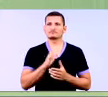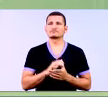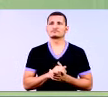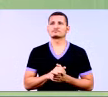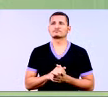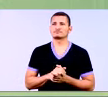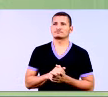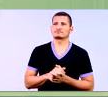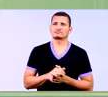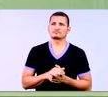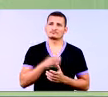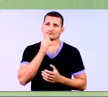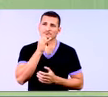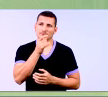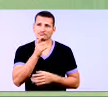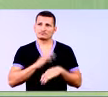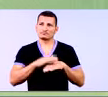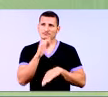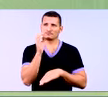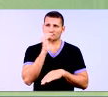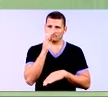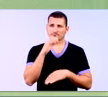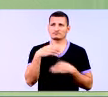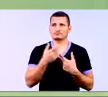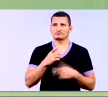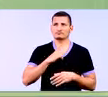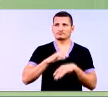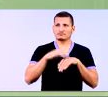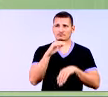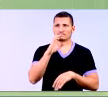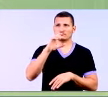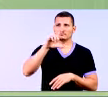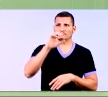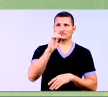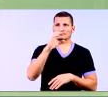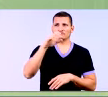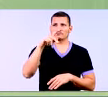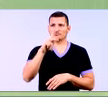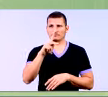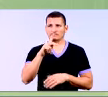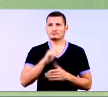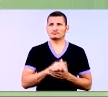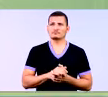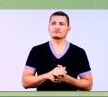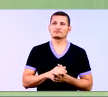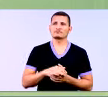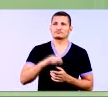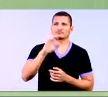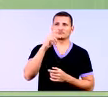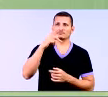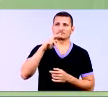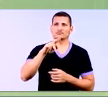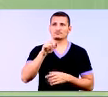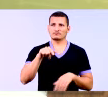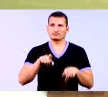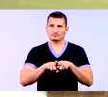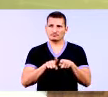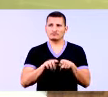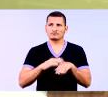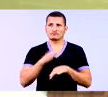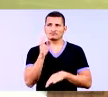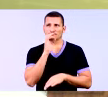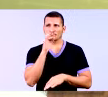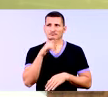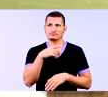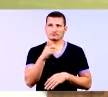Quanto mais rápido eu tiver, mais clock eu tenho. O processador é mais rápido, professor Thiago? É mais rápido, né? A gente tem que pegar e observar bem isso aí no momento